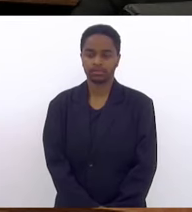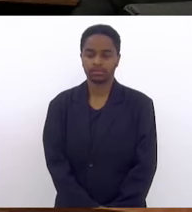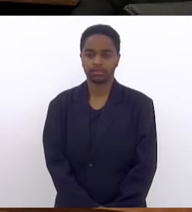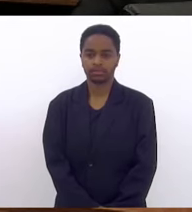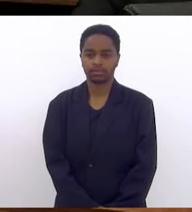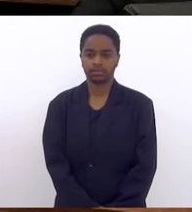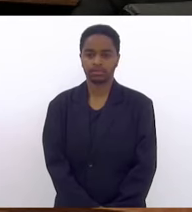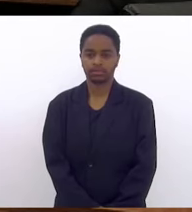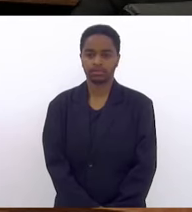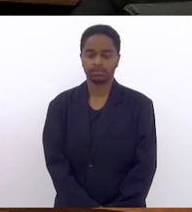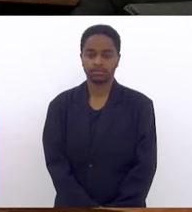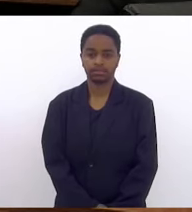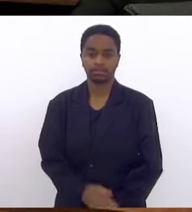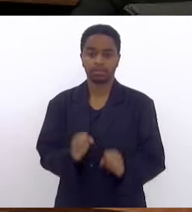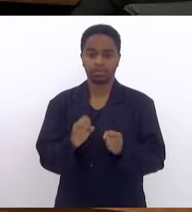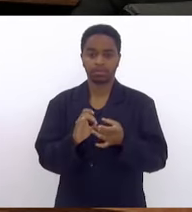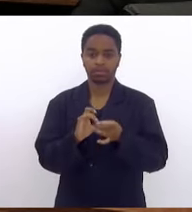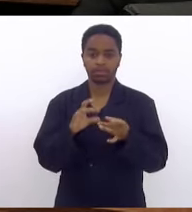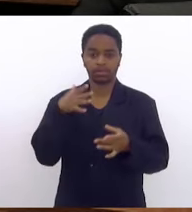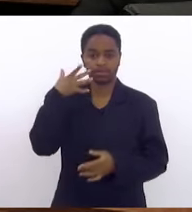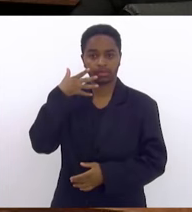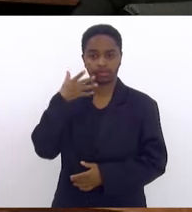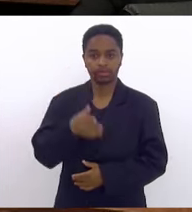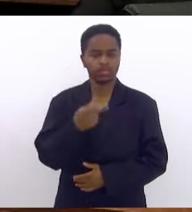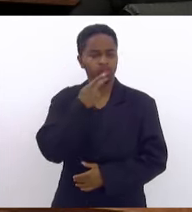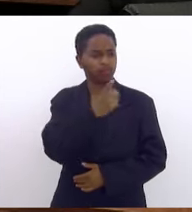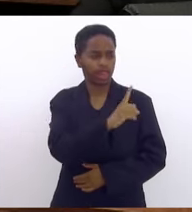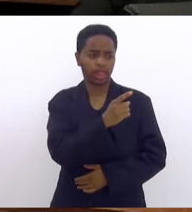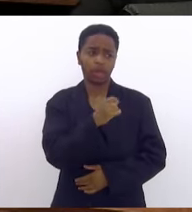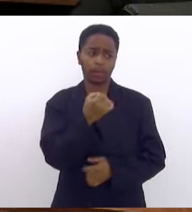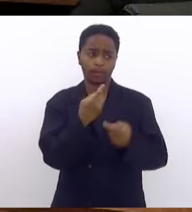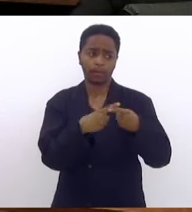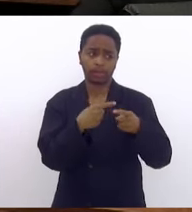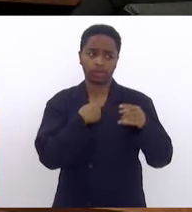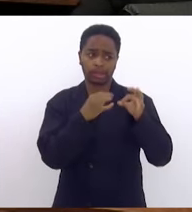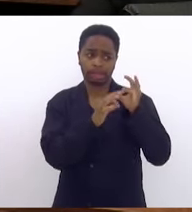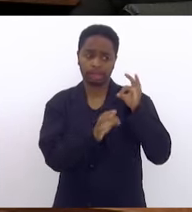Edu Jordão, fica à vontade, meu amigo. Não fala isso não, deputado.